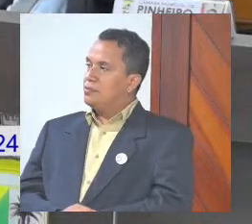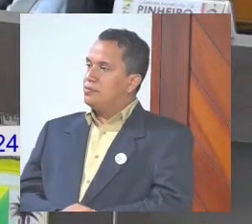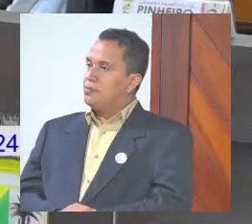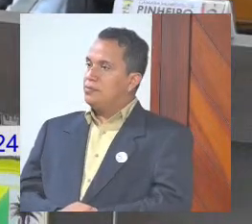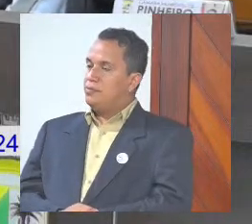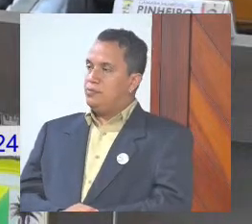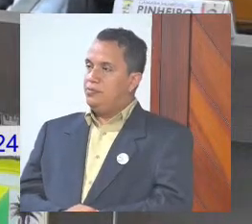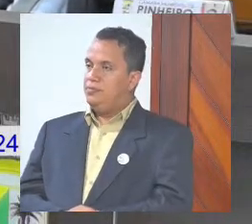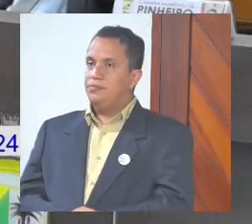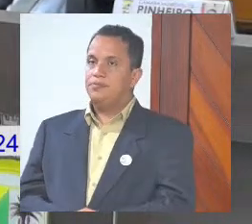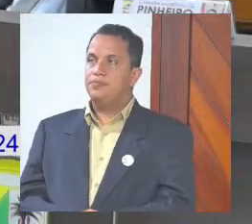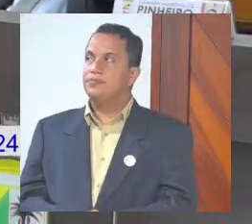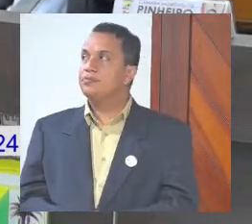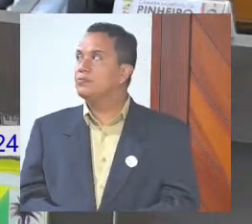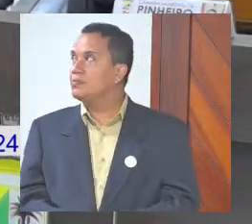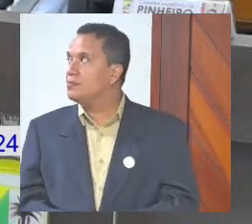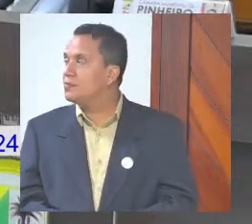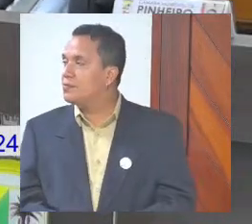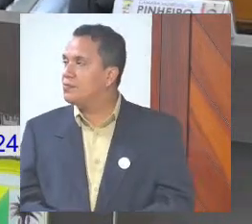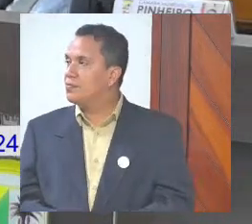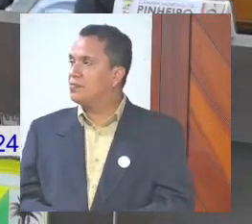Alô.